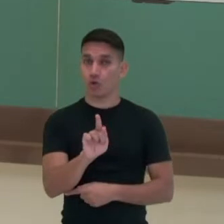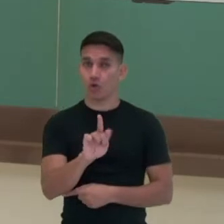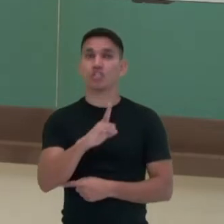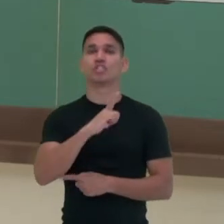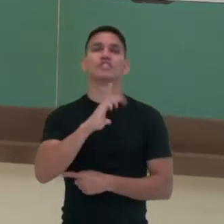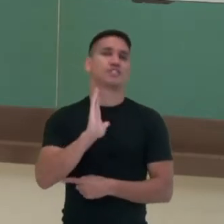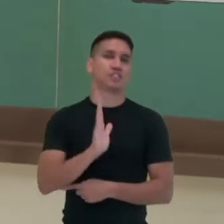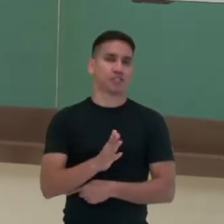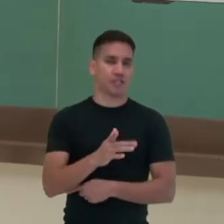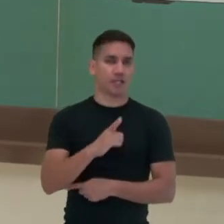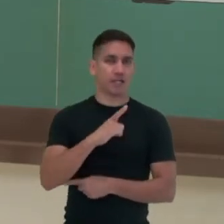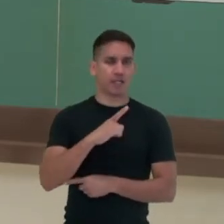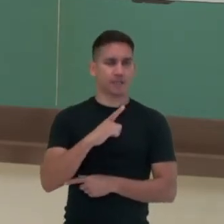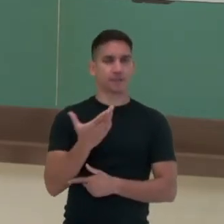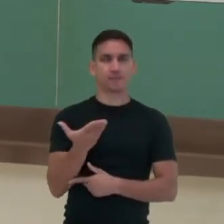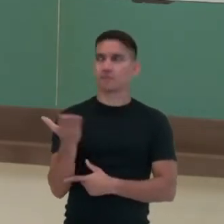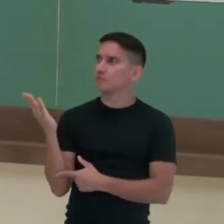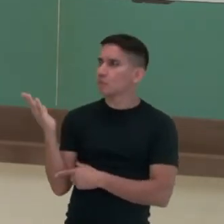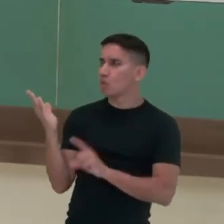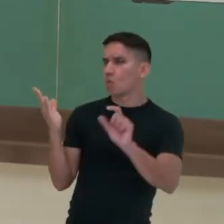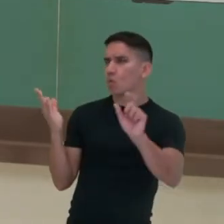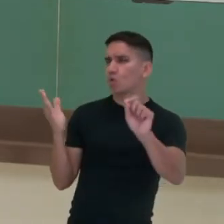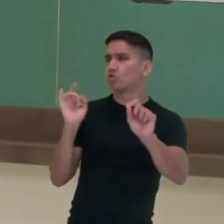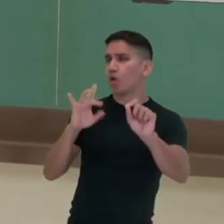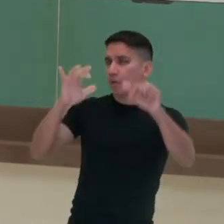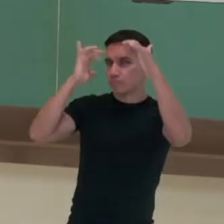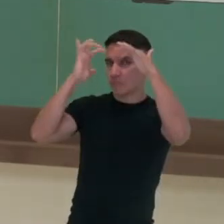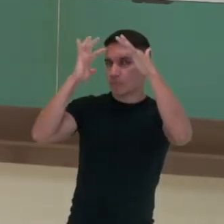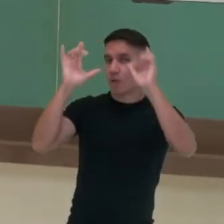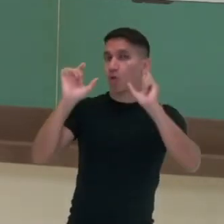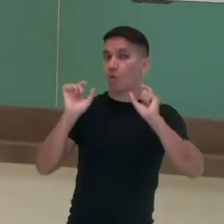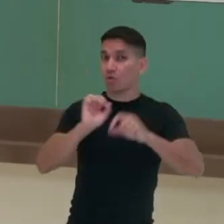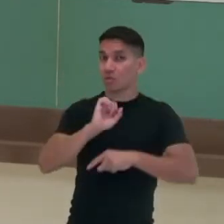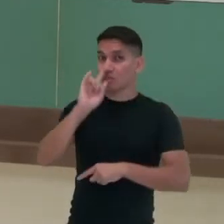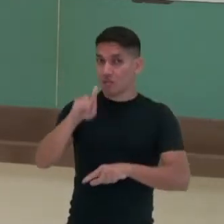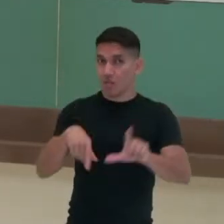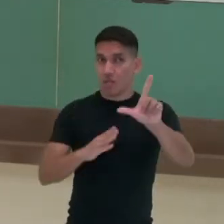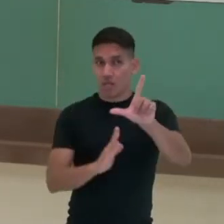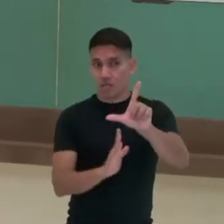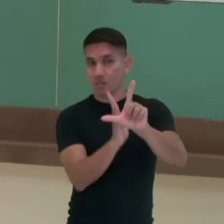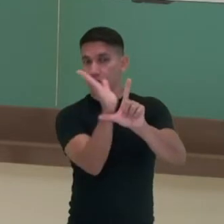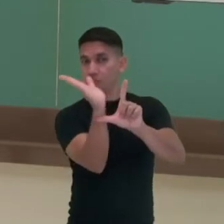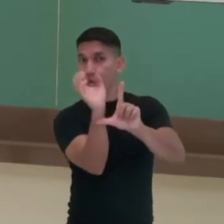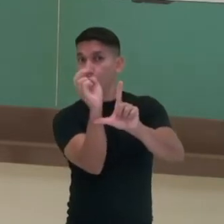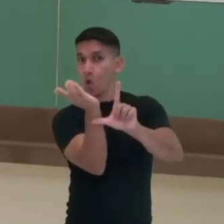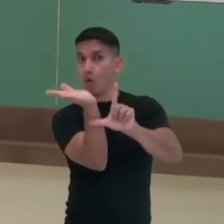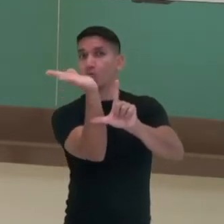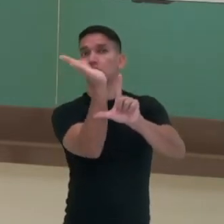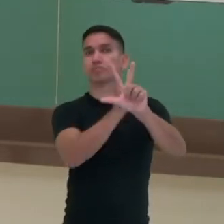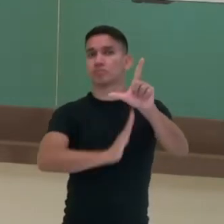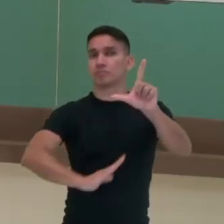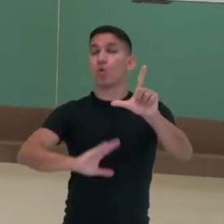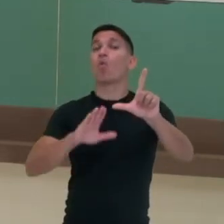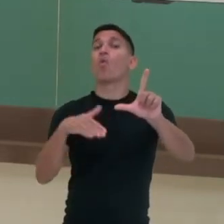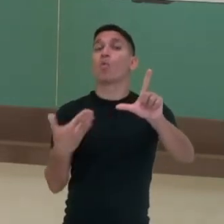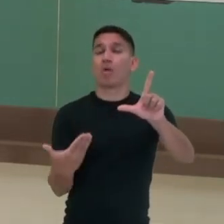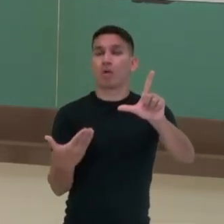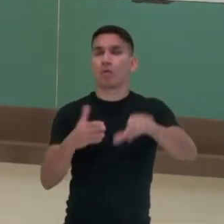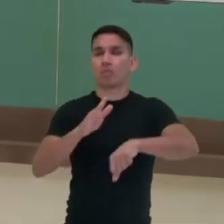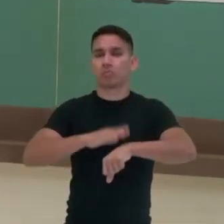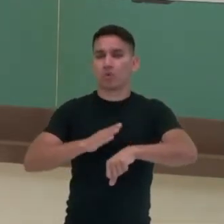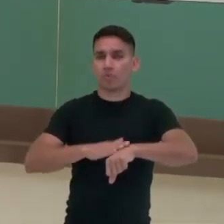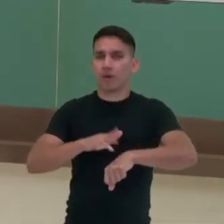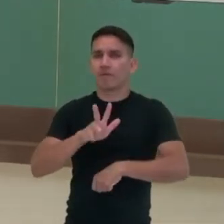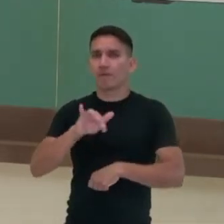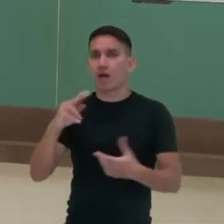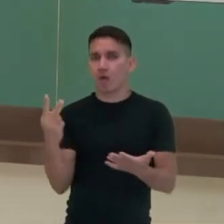está representada por log. Então, vocês só têm que pensar se a função é crescente, decrescente, quando que ela é